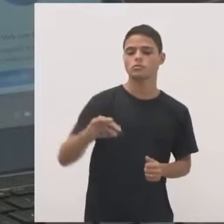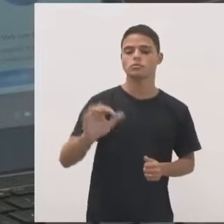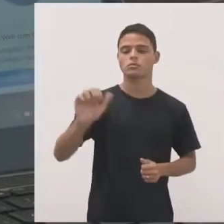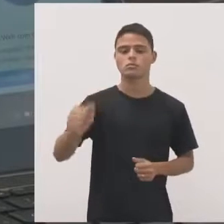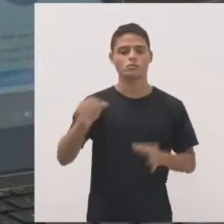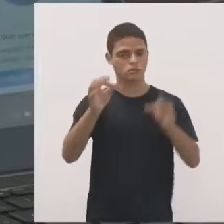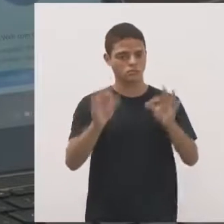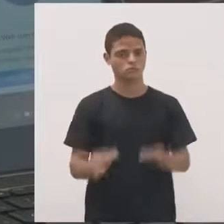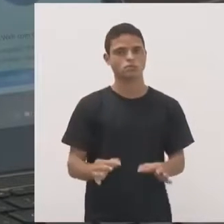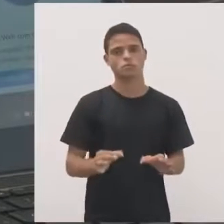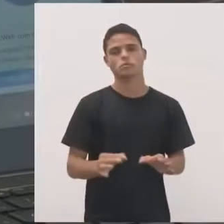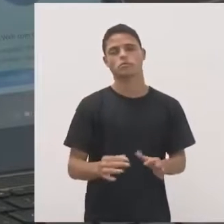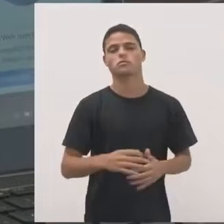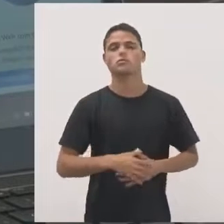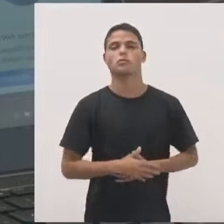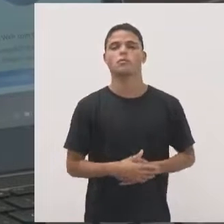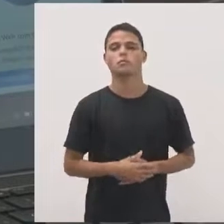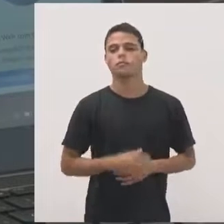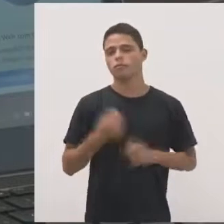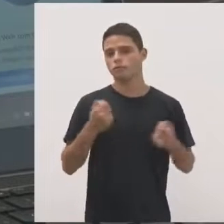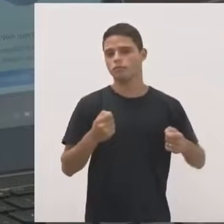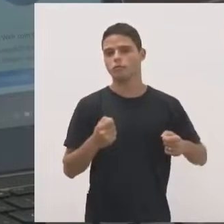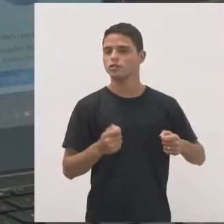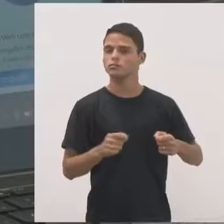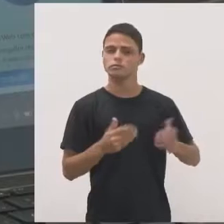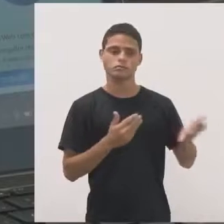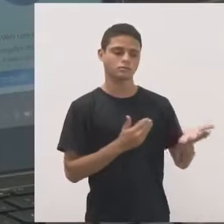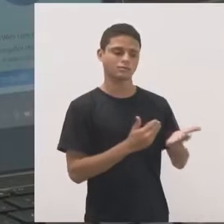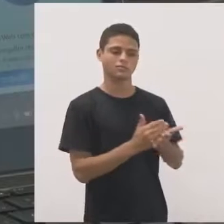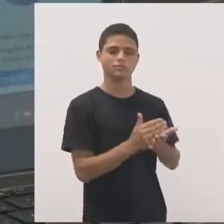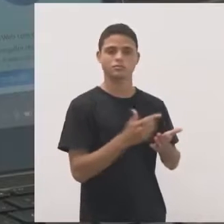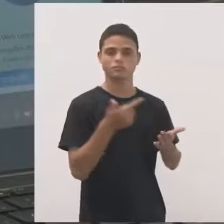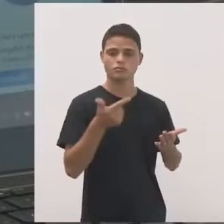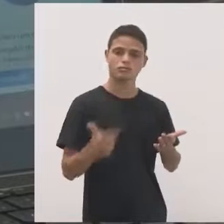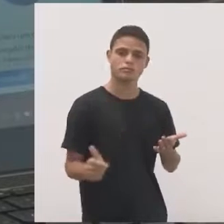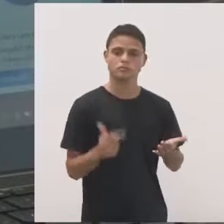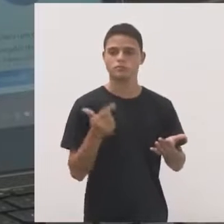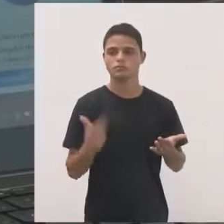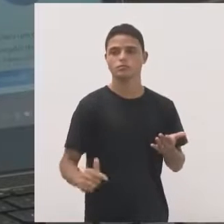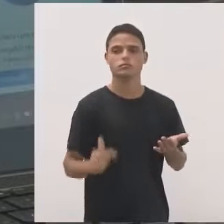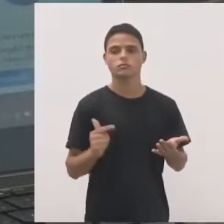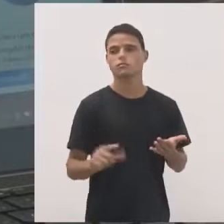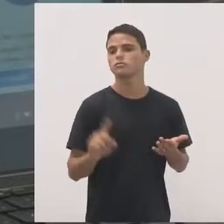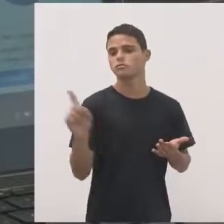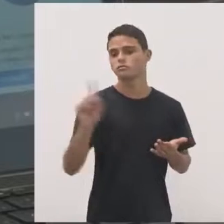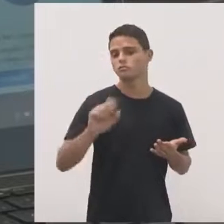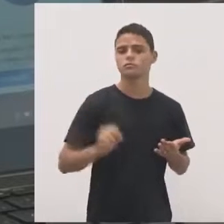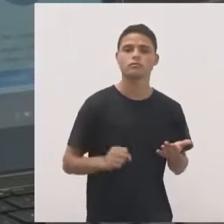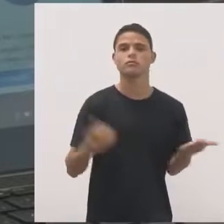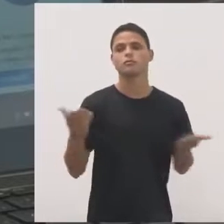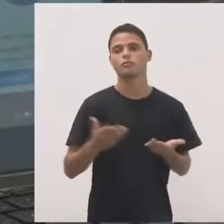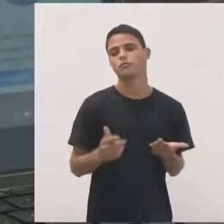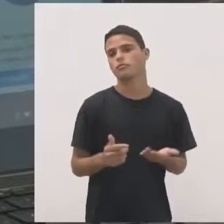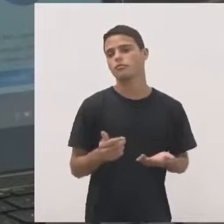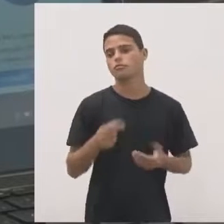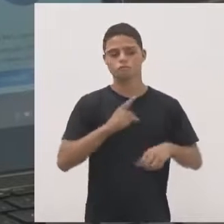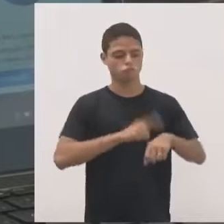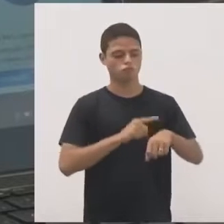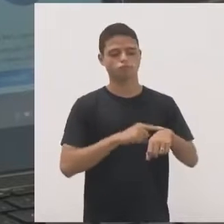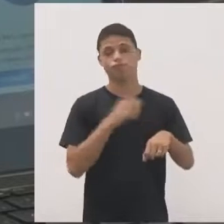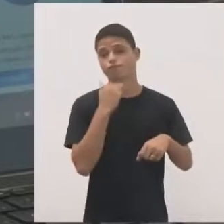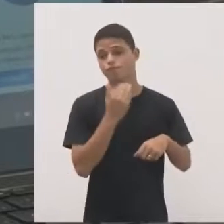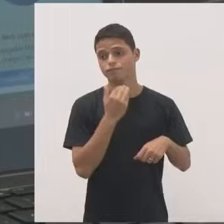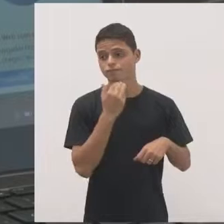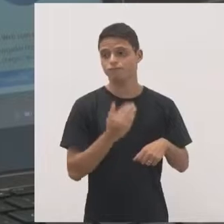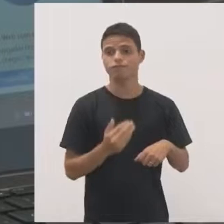precisar ter que restaurar o computador, tá bom? Mas tem como restaurar o computador também. Hoje não vai dar tempo de mostrar uma restauração